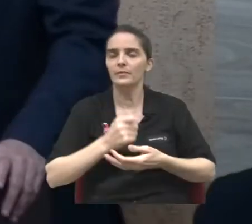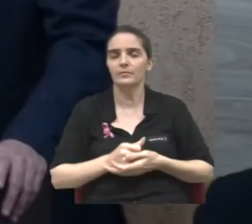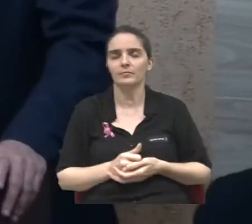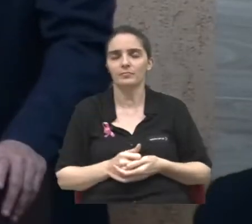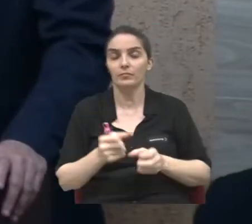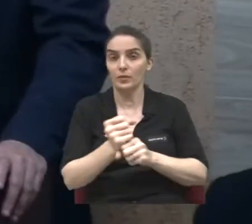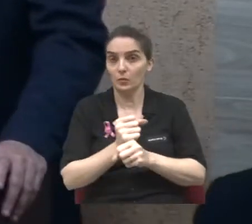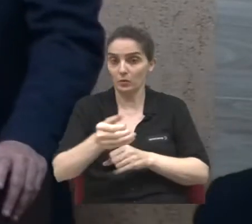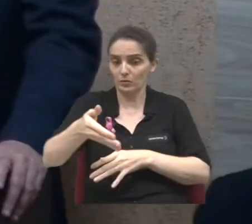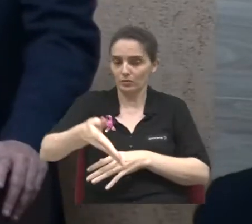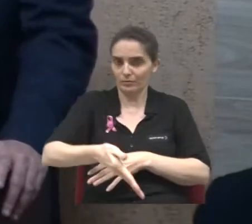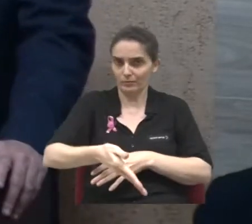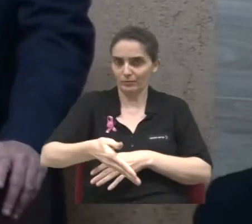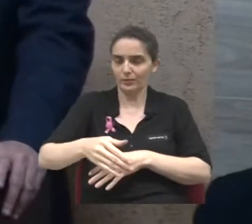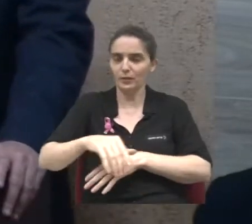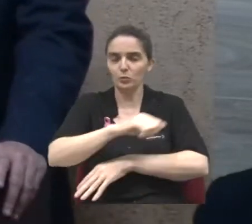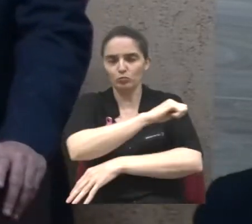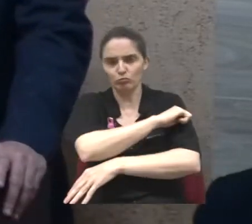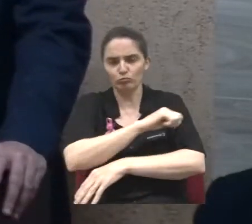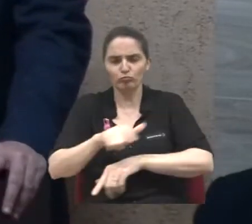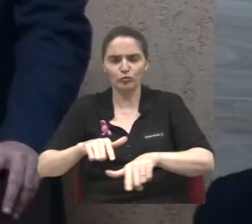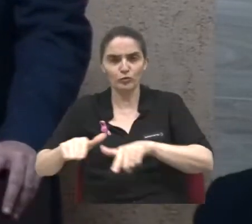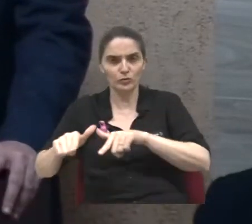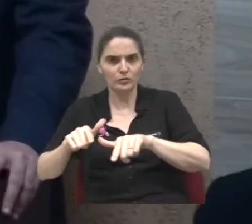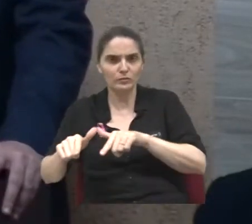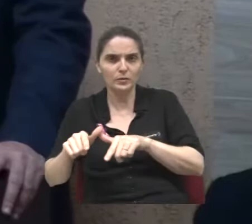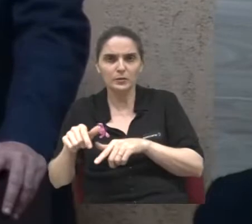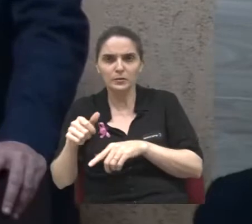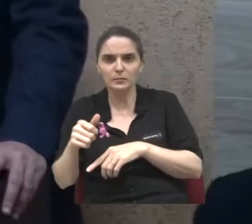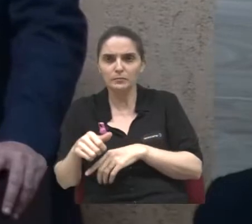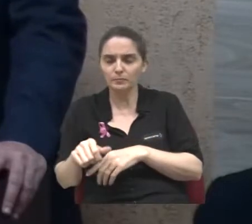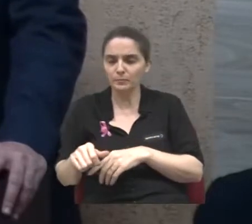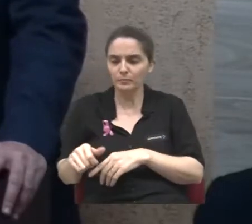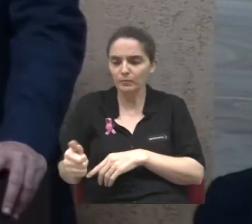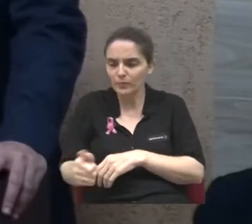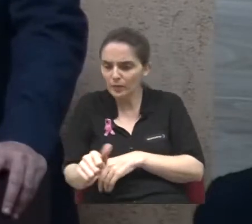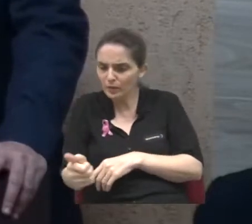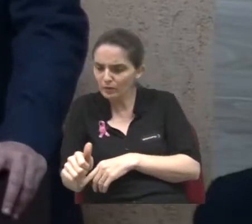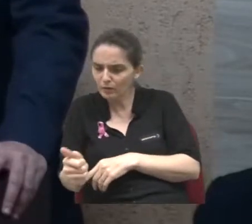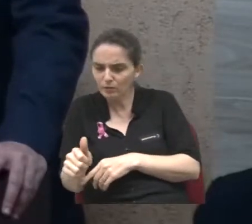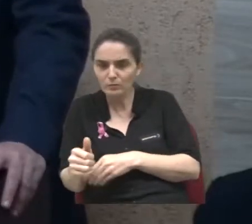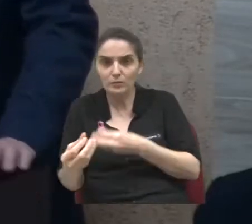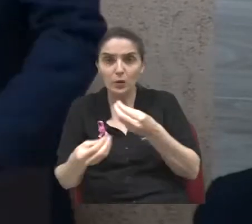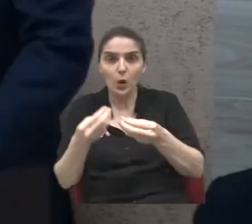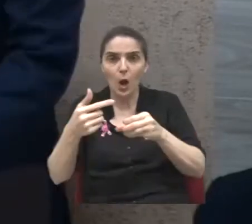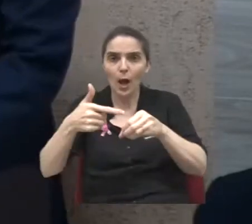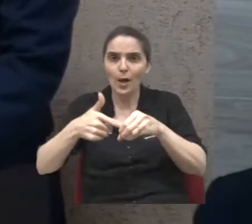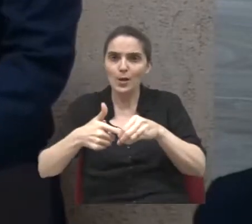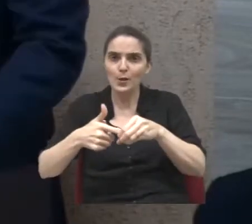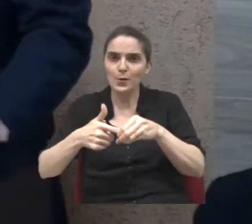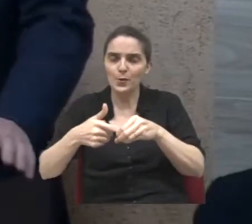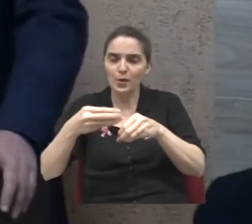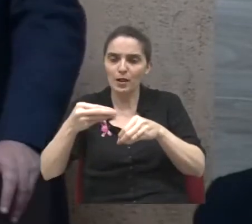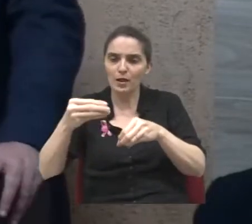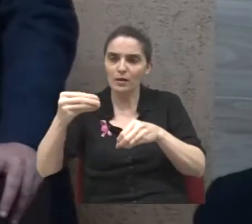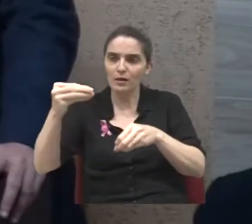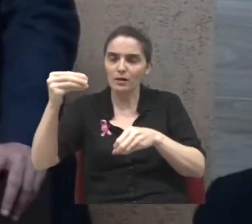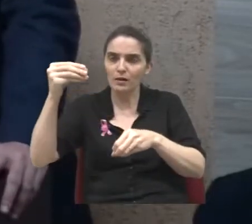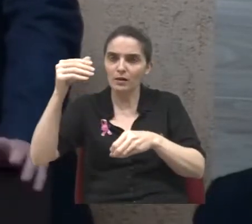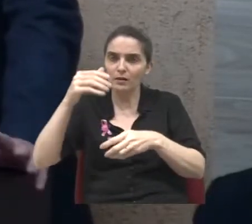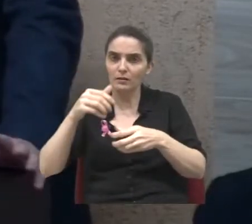no projeto medindo a variação do índice de rarefação da gasolina com diferentes concentrações de